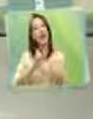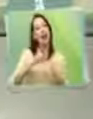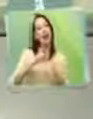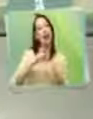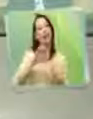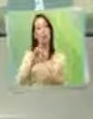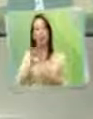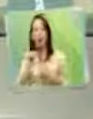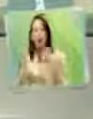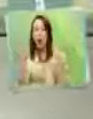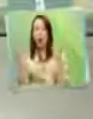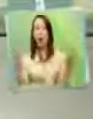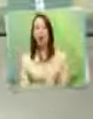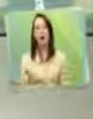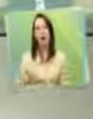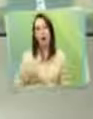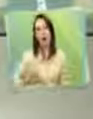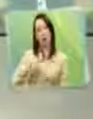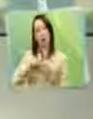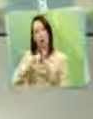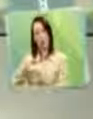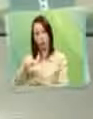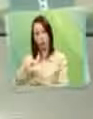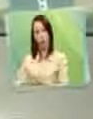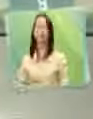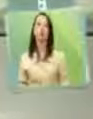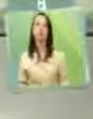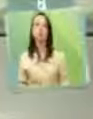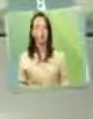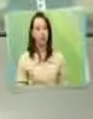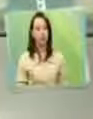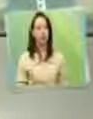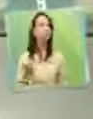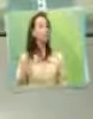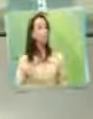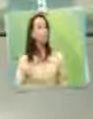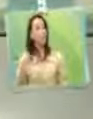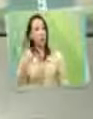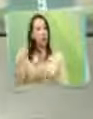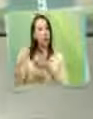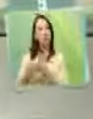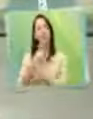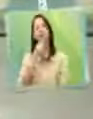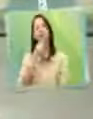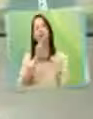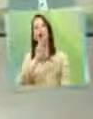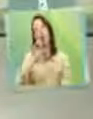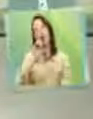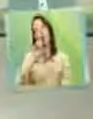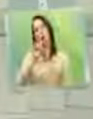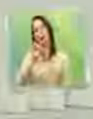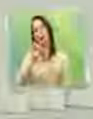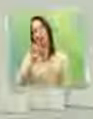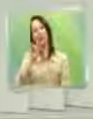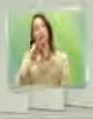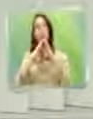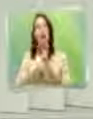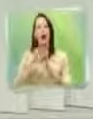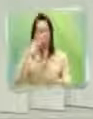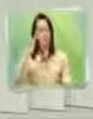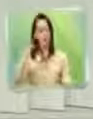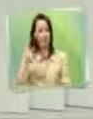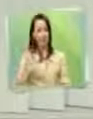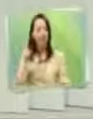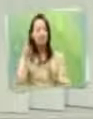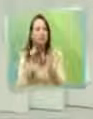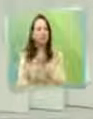uma comparação com o tempo atual. Com certeza. Tem mais alguma pergunta aí, Rafael? O Rodrigo, daqui de BH mesmo, ele